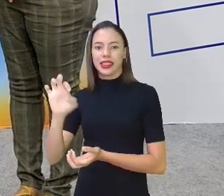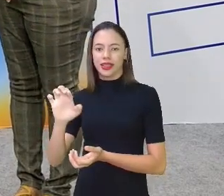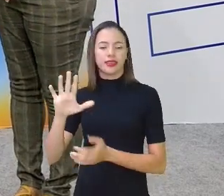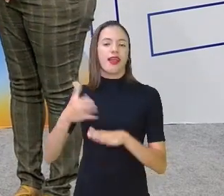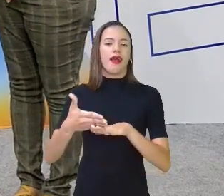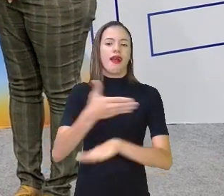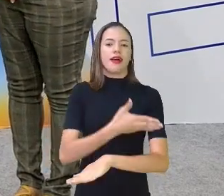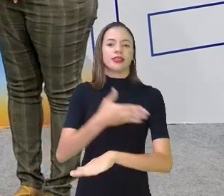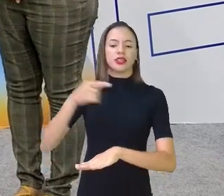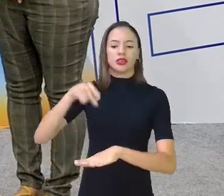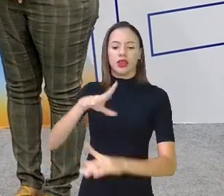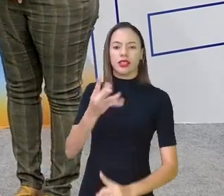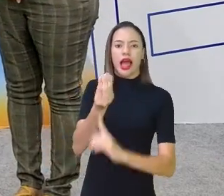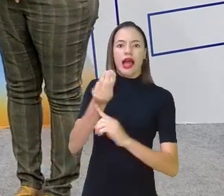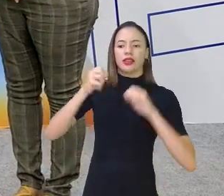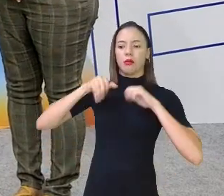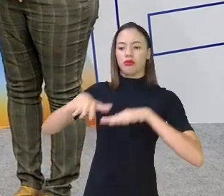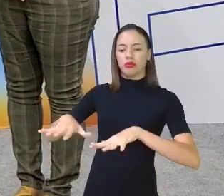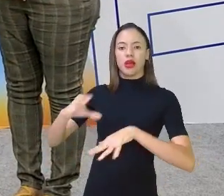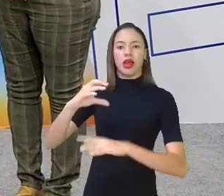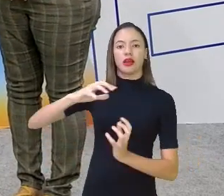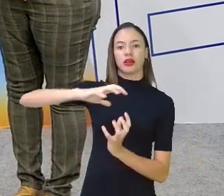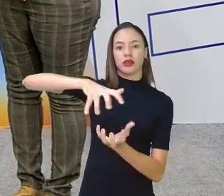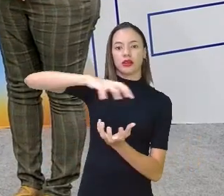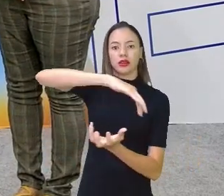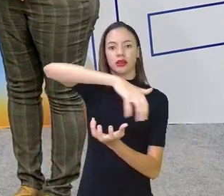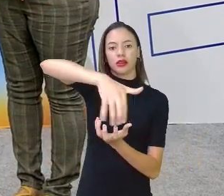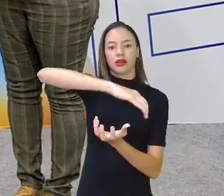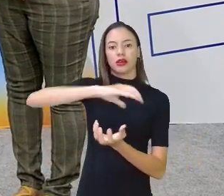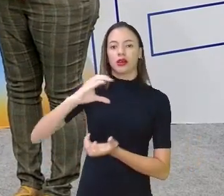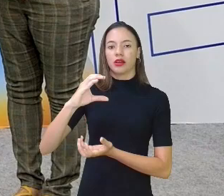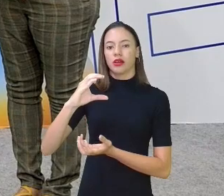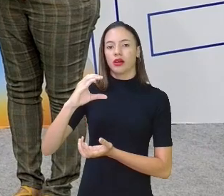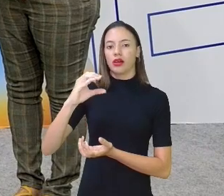no Ocidente, nas nossas informações, a arte,